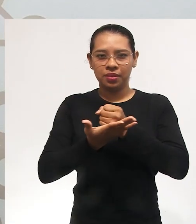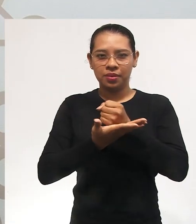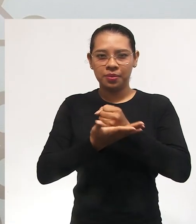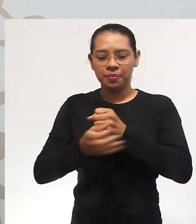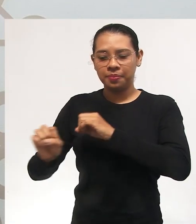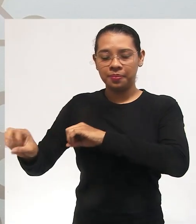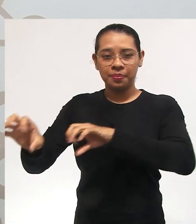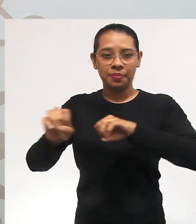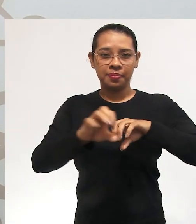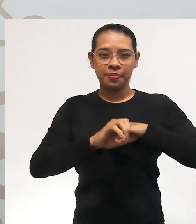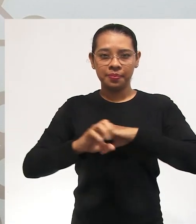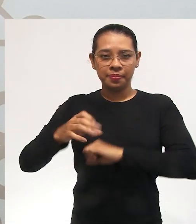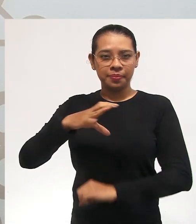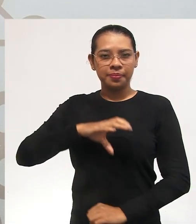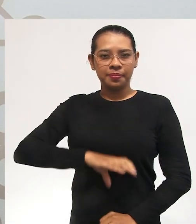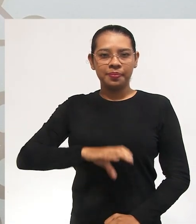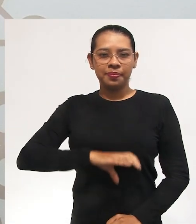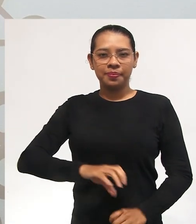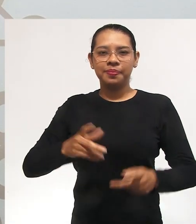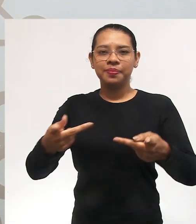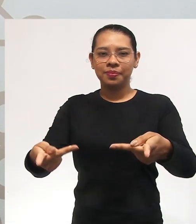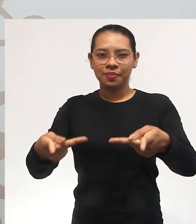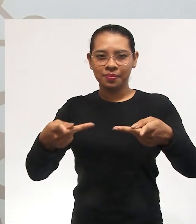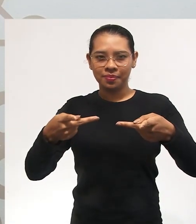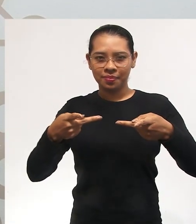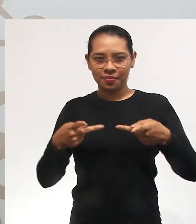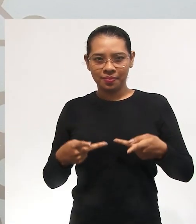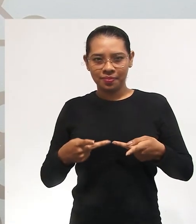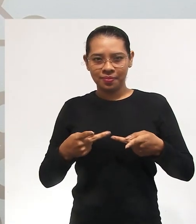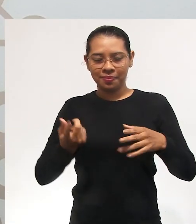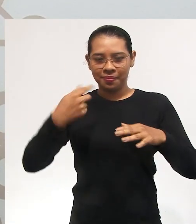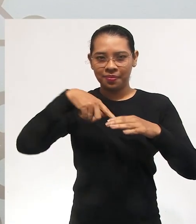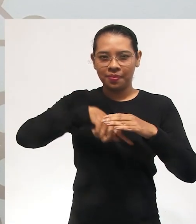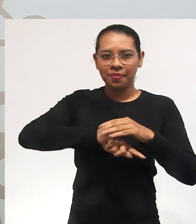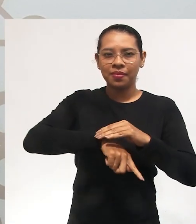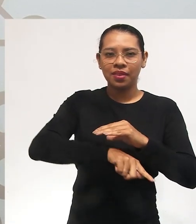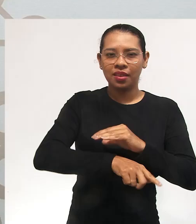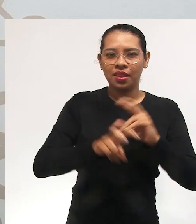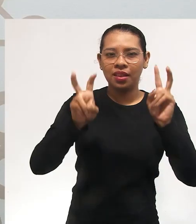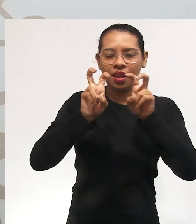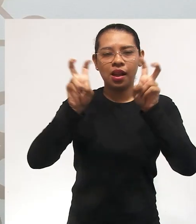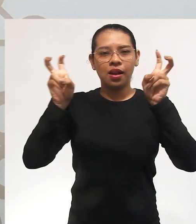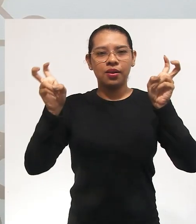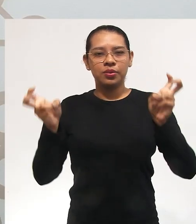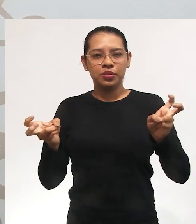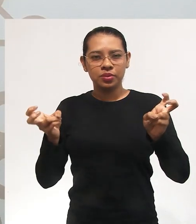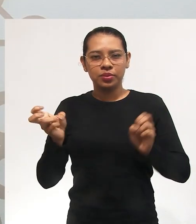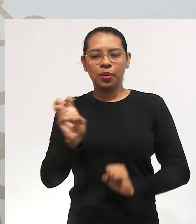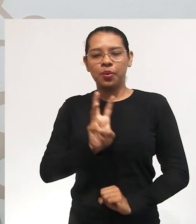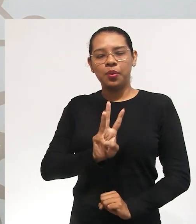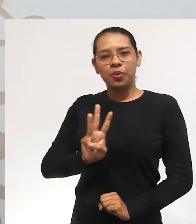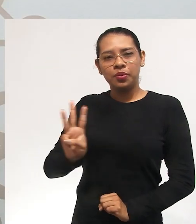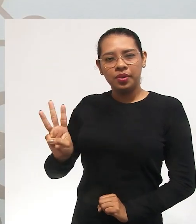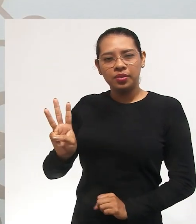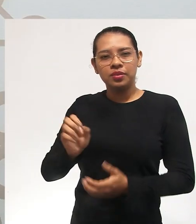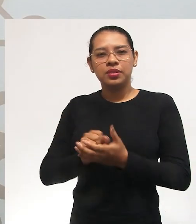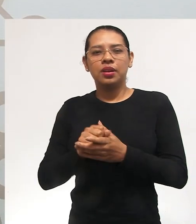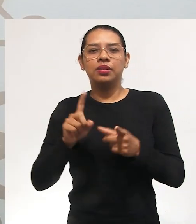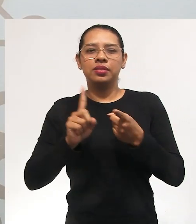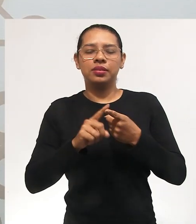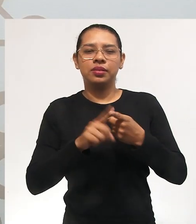sobre a base legal para o ensino da língua portuguesa. Convido a vocês a se aprofundarem nesse